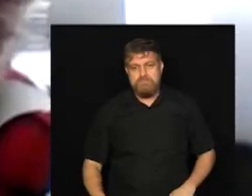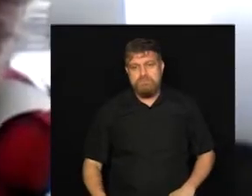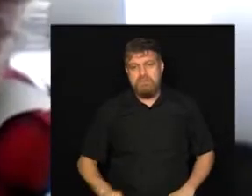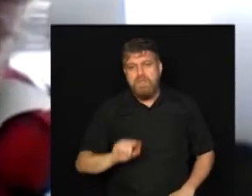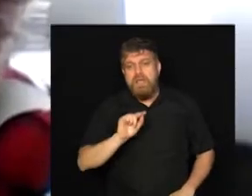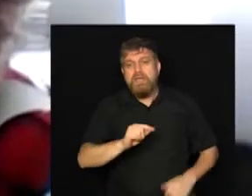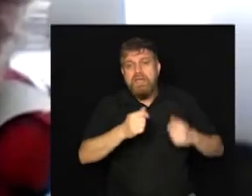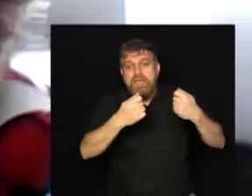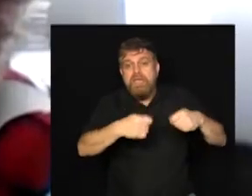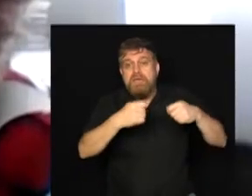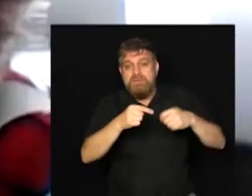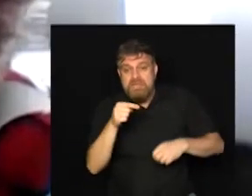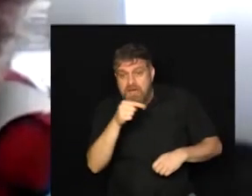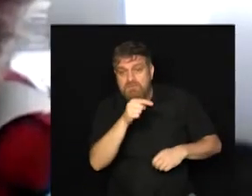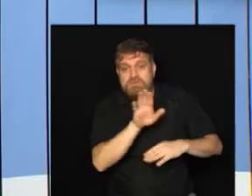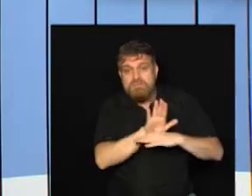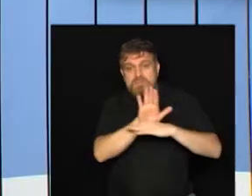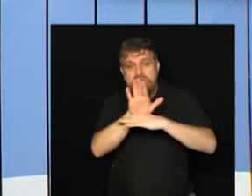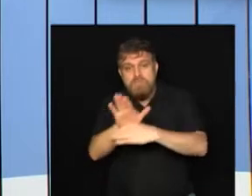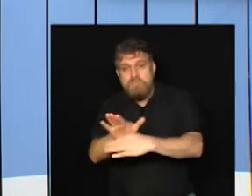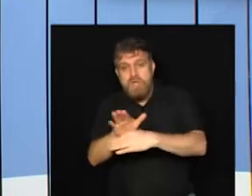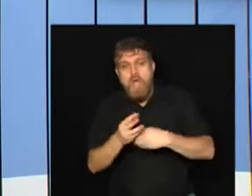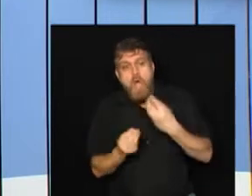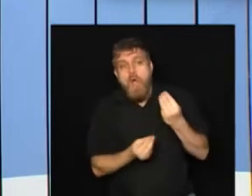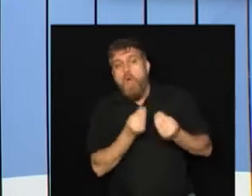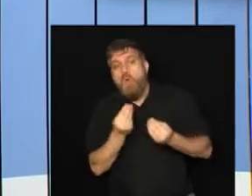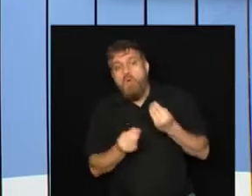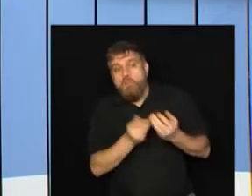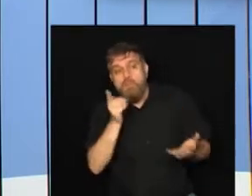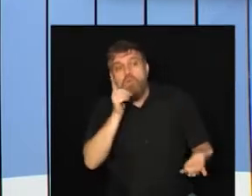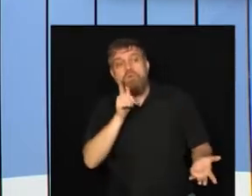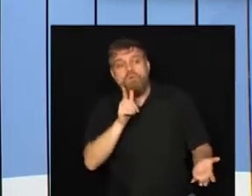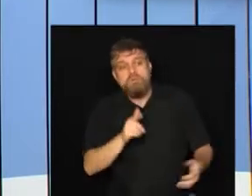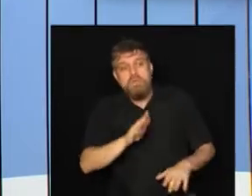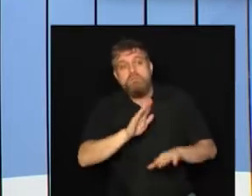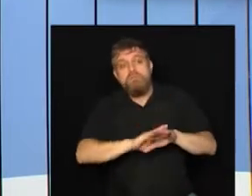quem precisar do apoio de vocês, dessa ajuda, como é que faz?